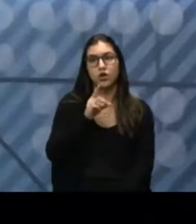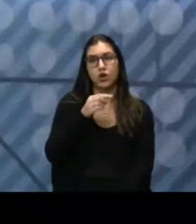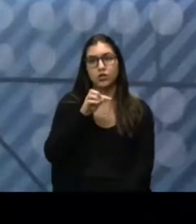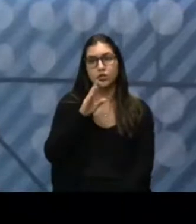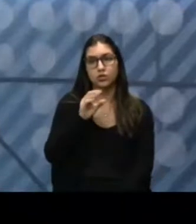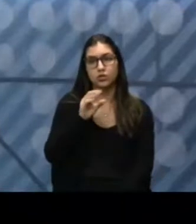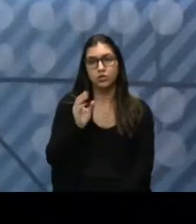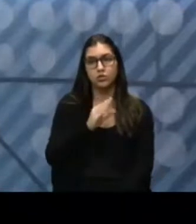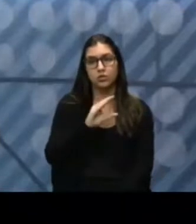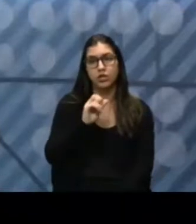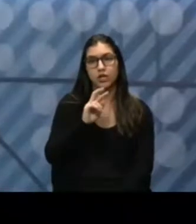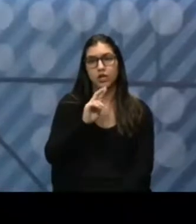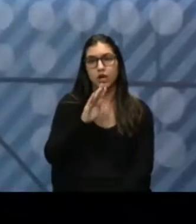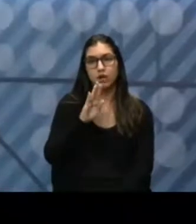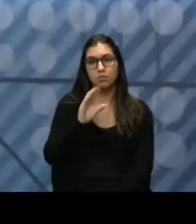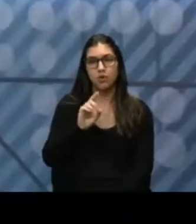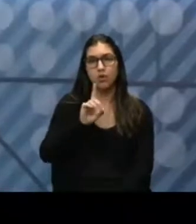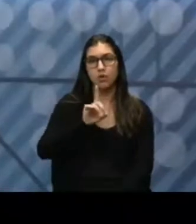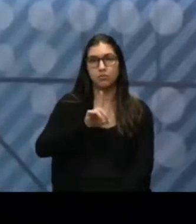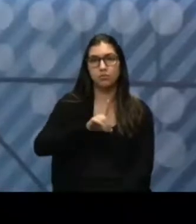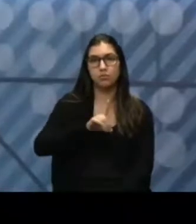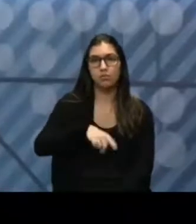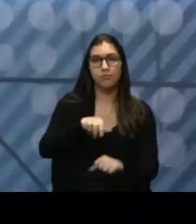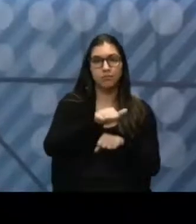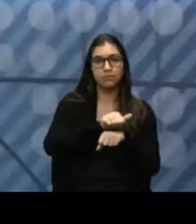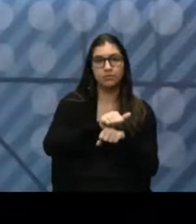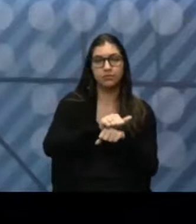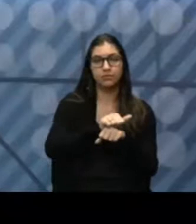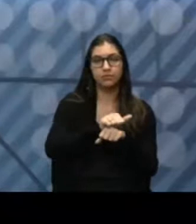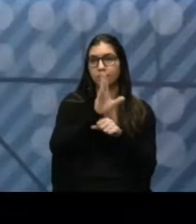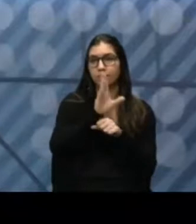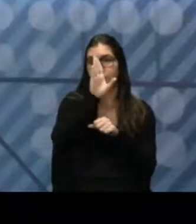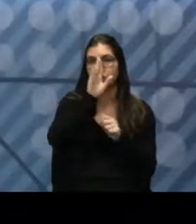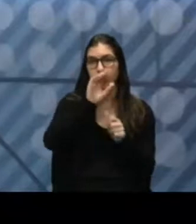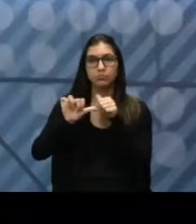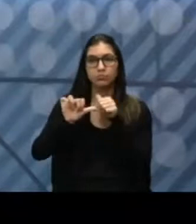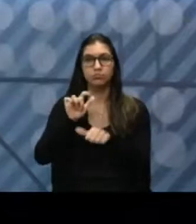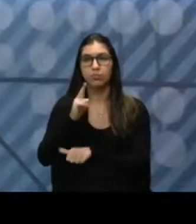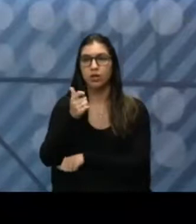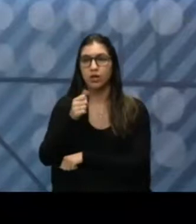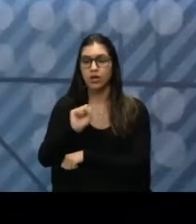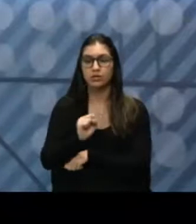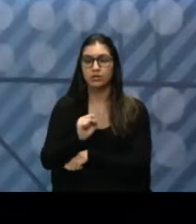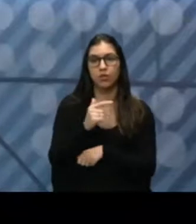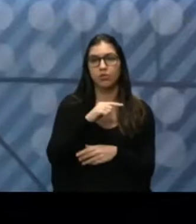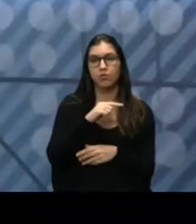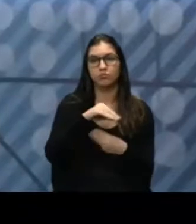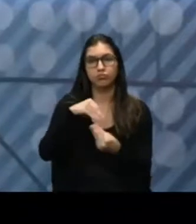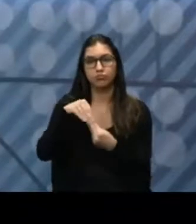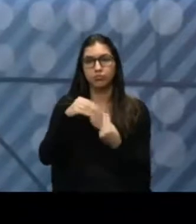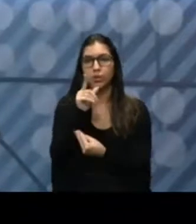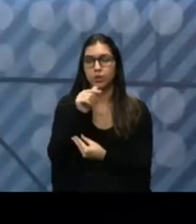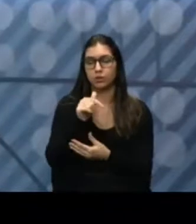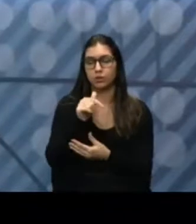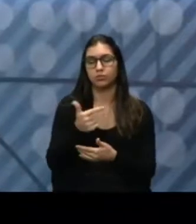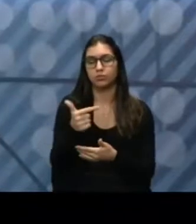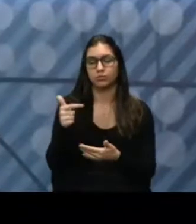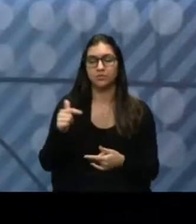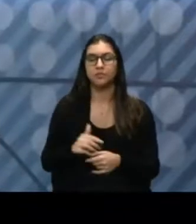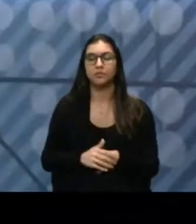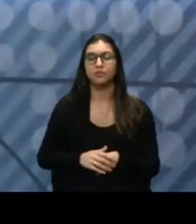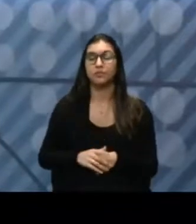do estado direto do estado sólido para o estado gasoso sem passar pelo estado líquido. Então é importante